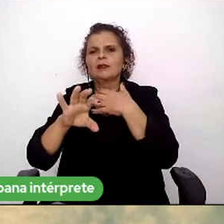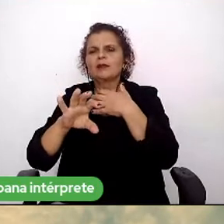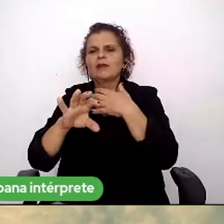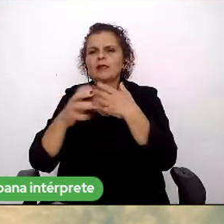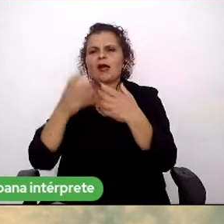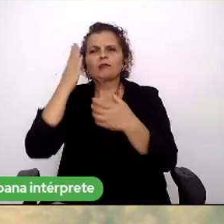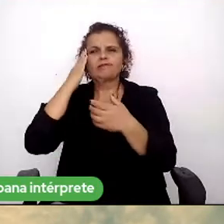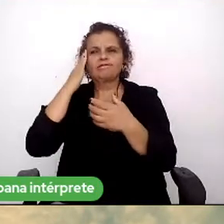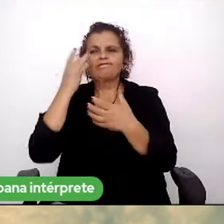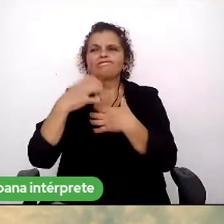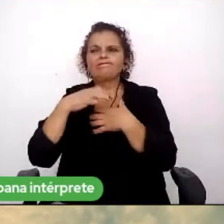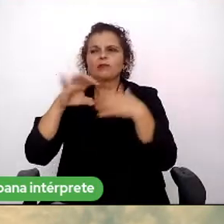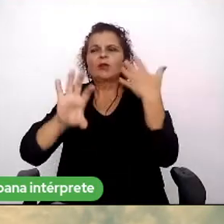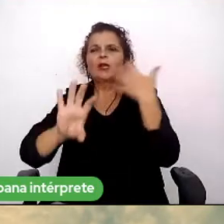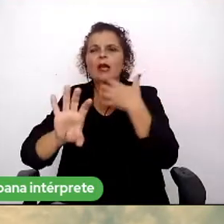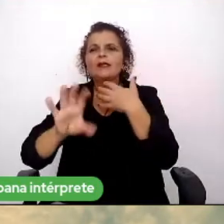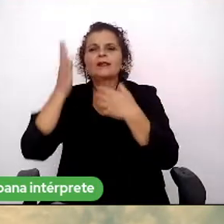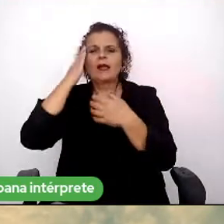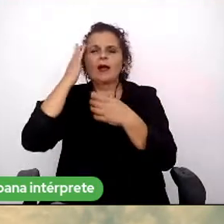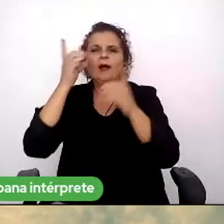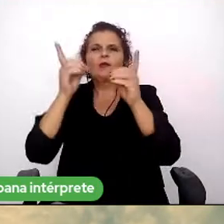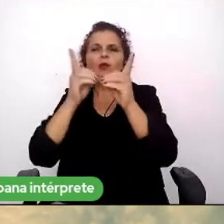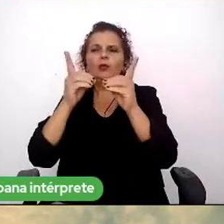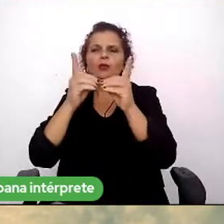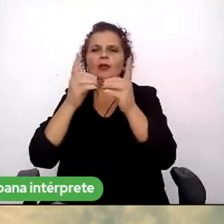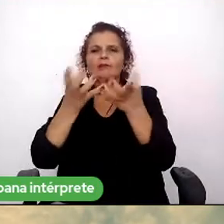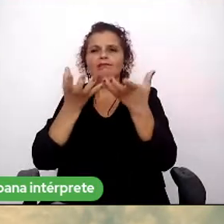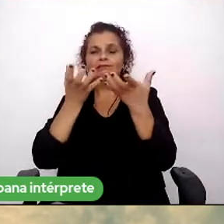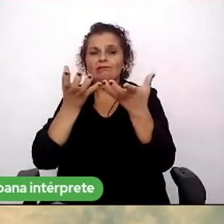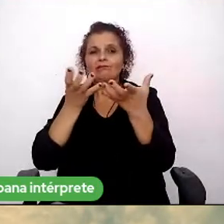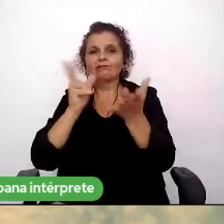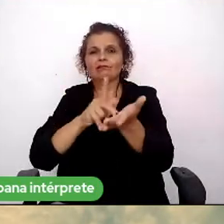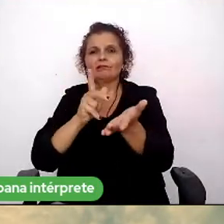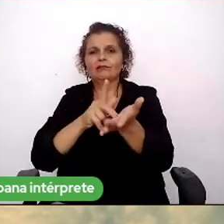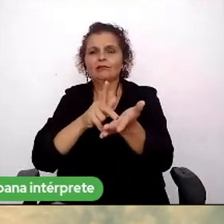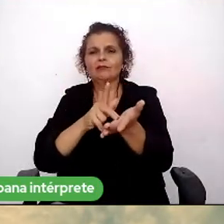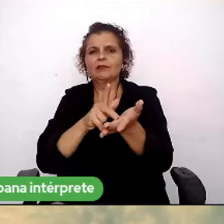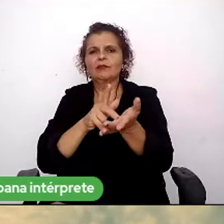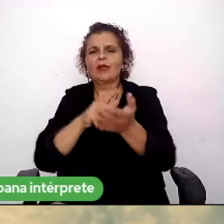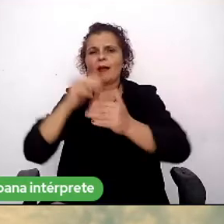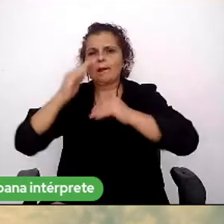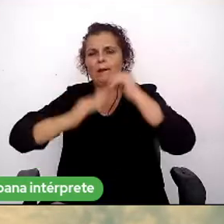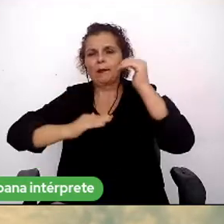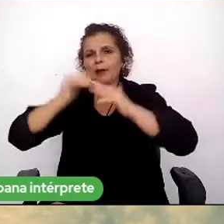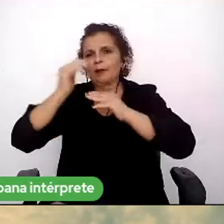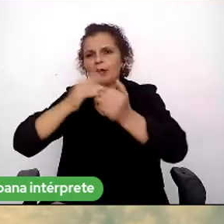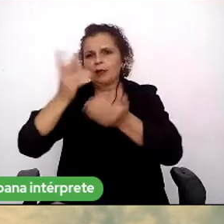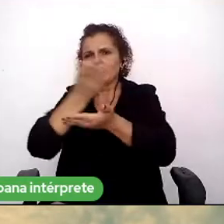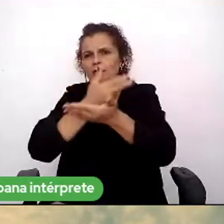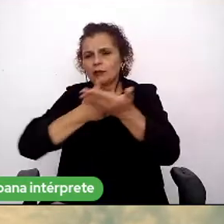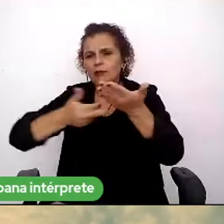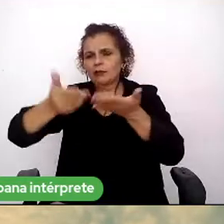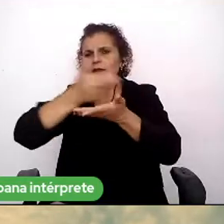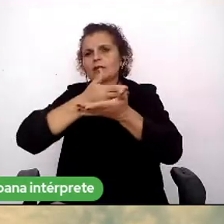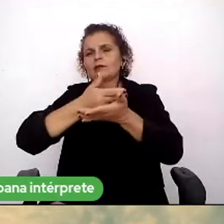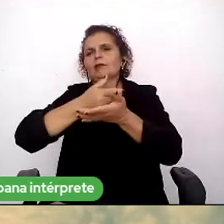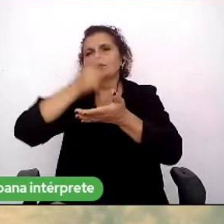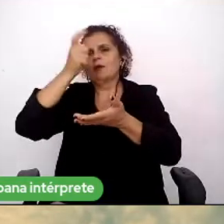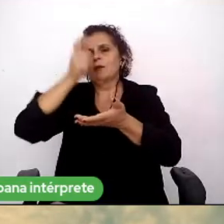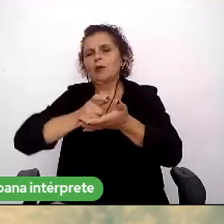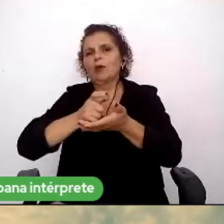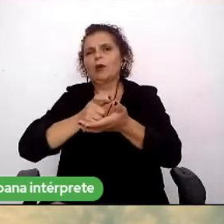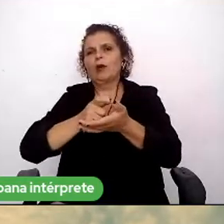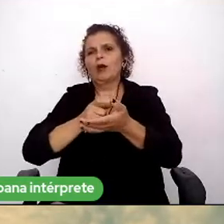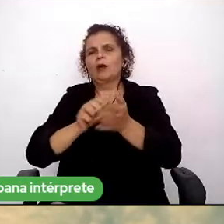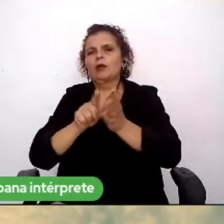no lugar dos usuários, né? Então, quando a gente fala de atividades de desenho de personas,